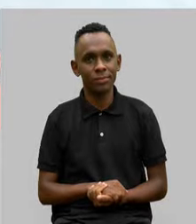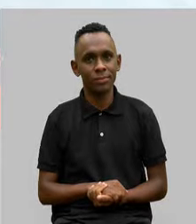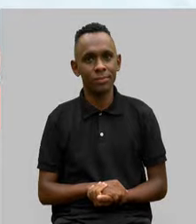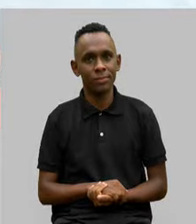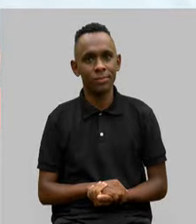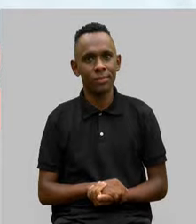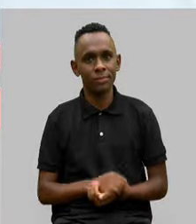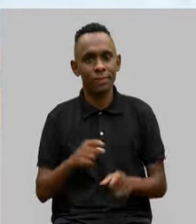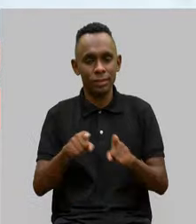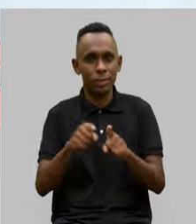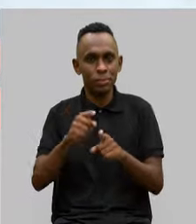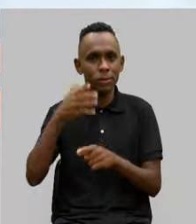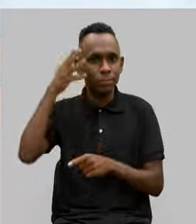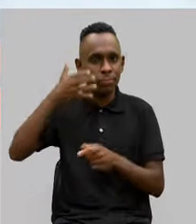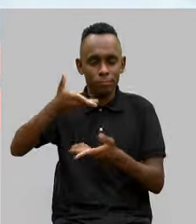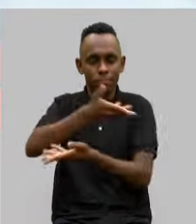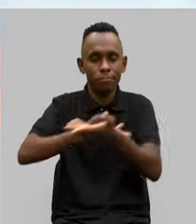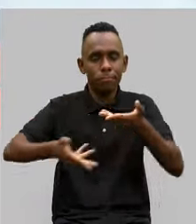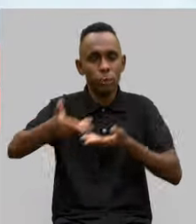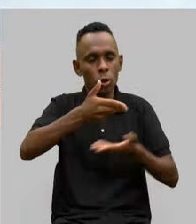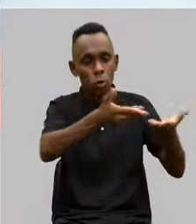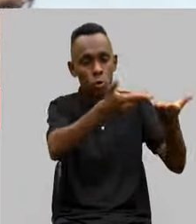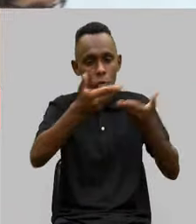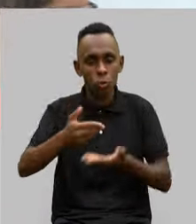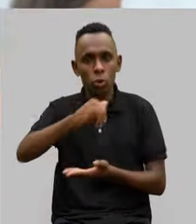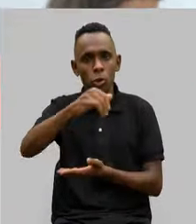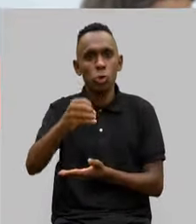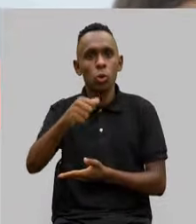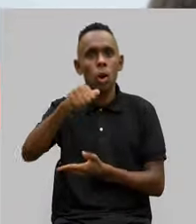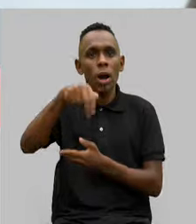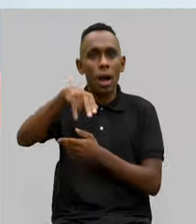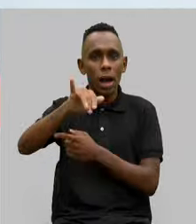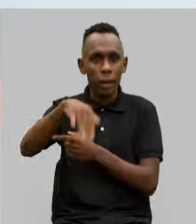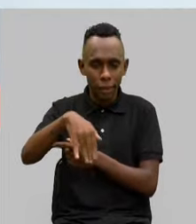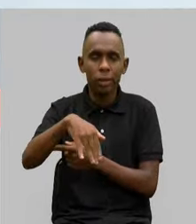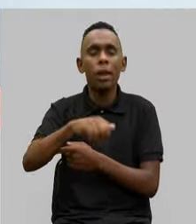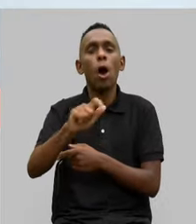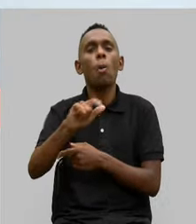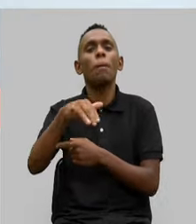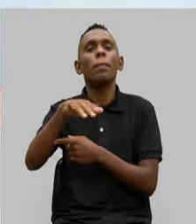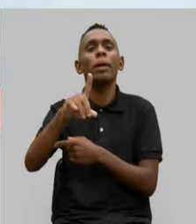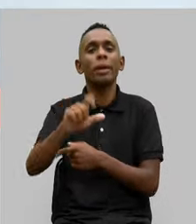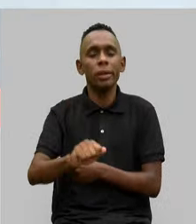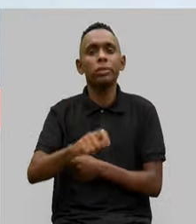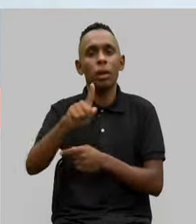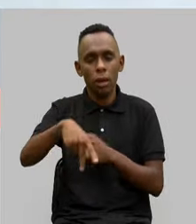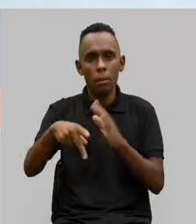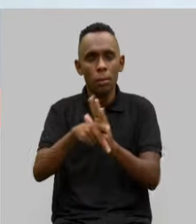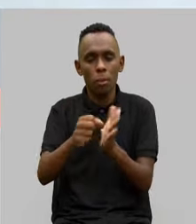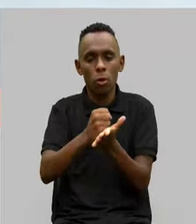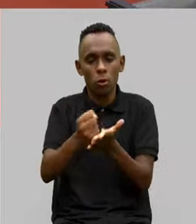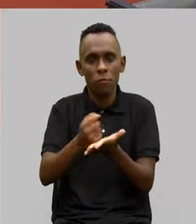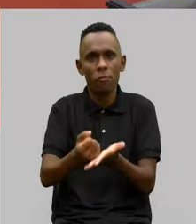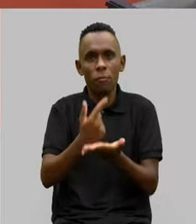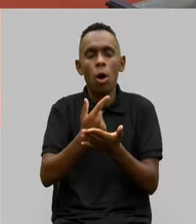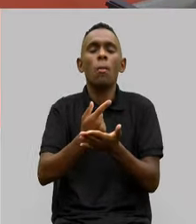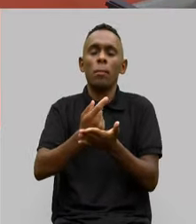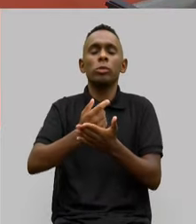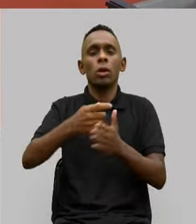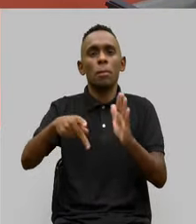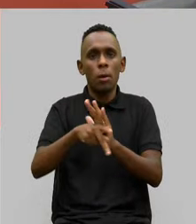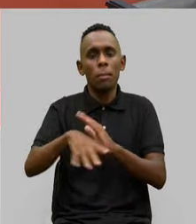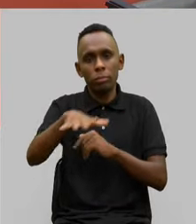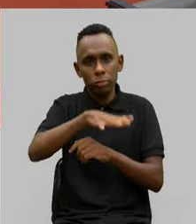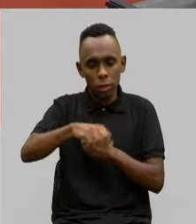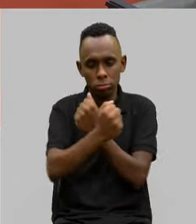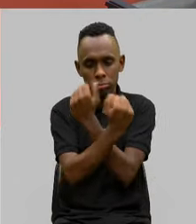como debatedores convidamos Joaquim Maurício Duarte Almeida farmacêutico com estrado em Botânico